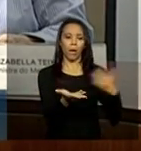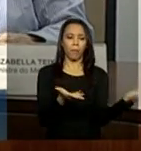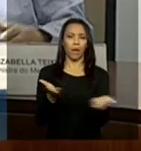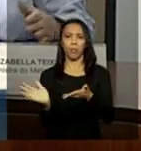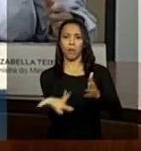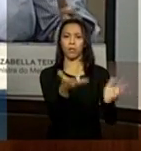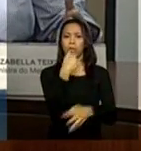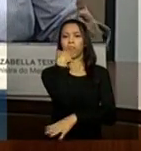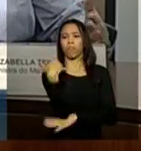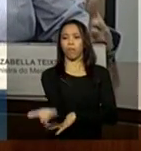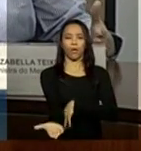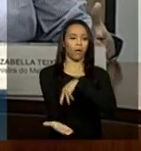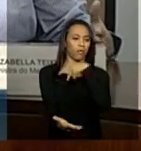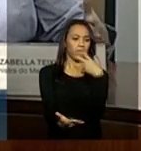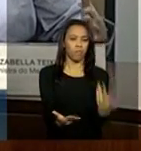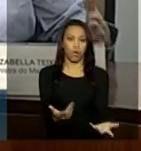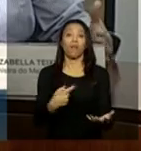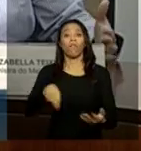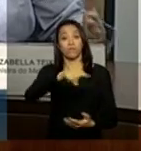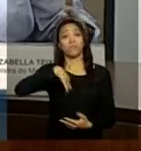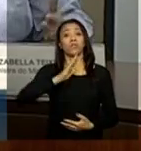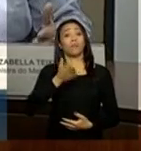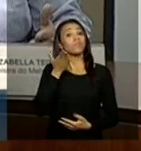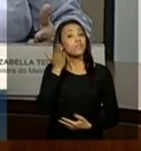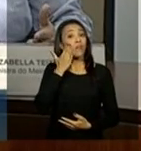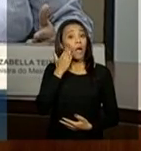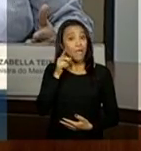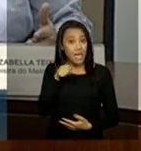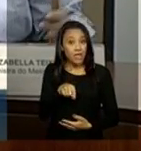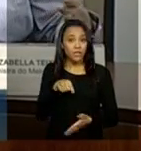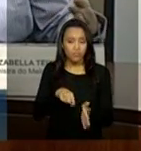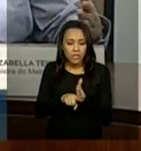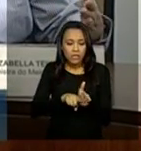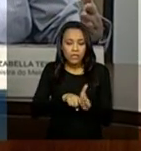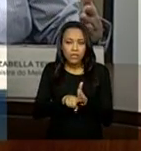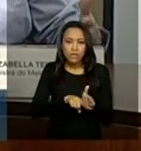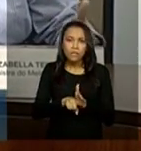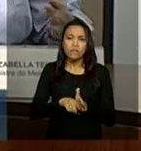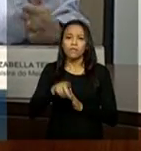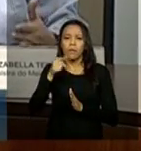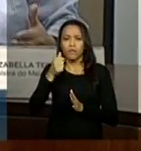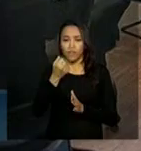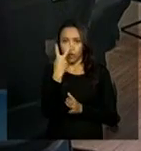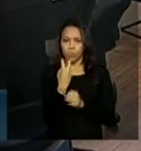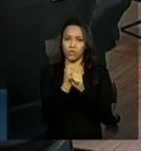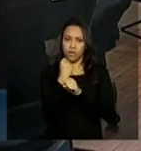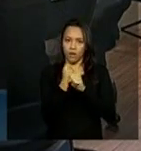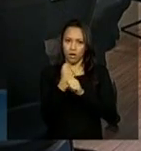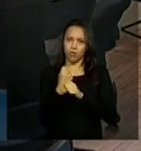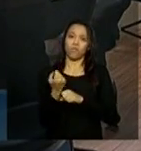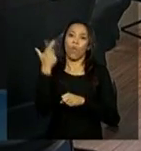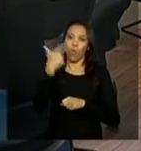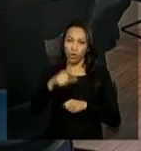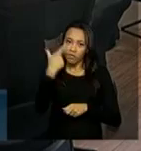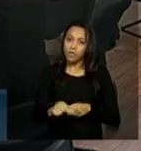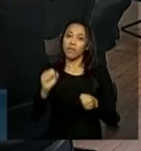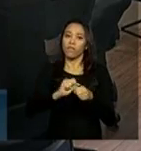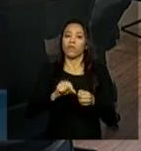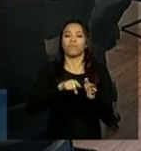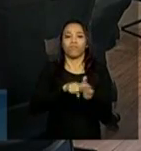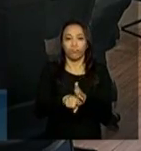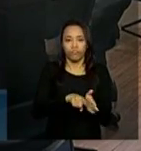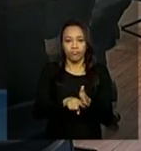floresta. E, como os senhores sabem, esse estudo é atualizado a cada 2 anos. Tá? Então, nós